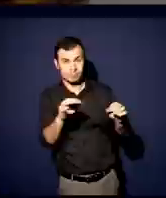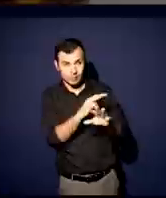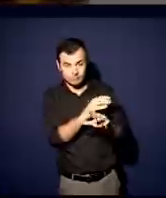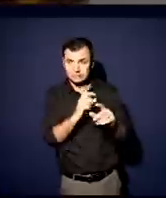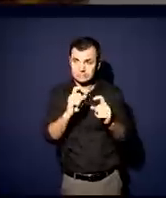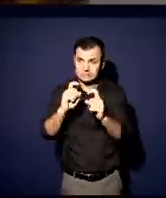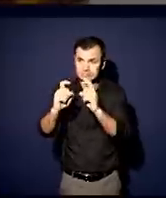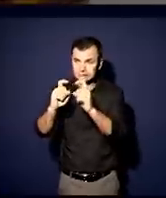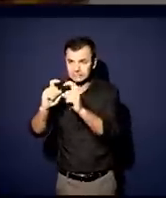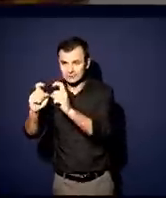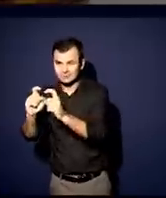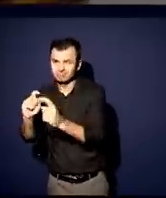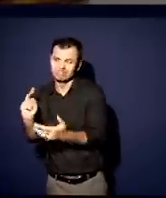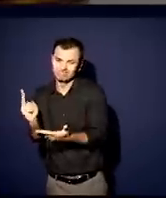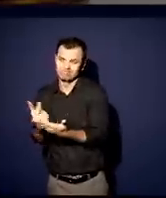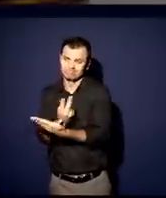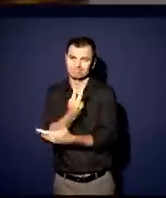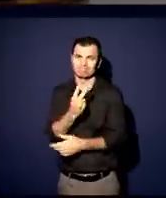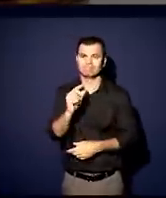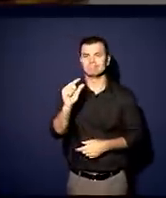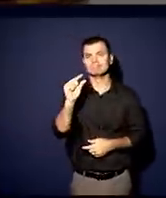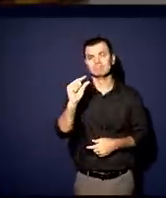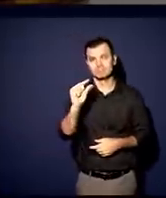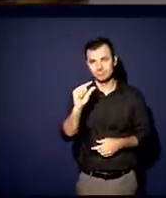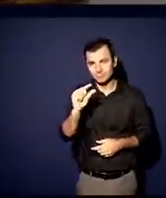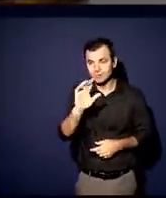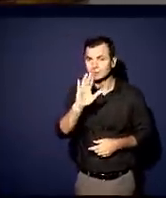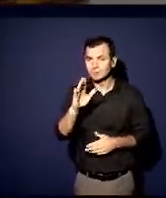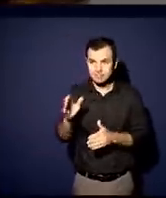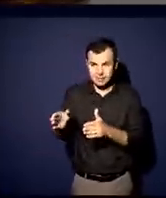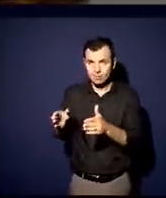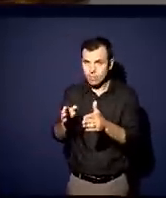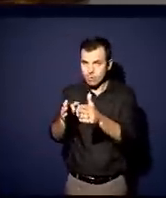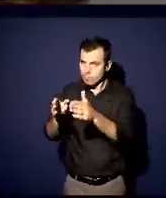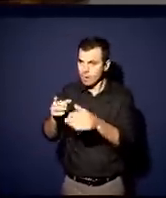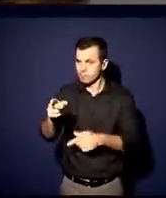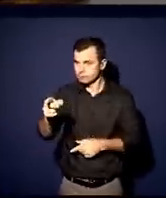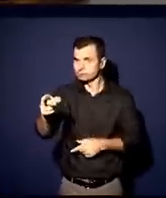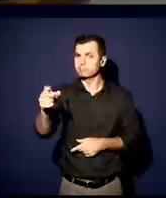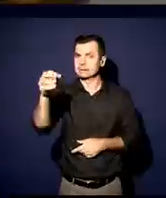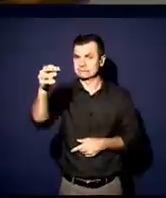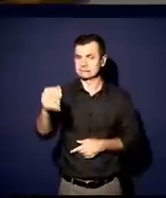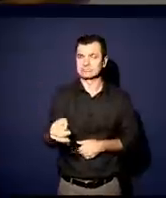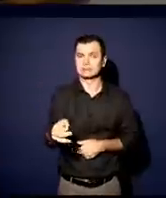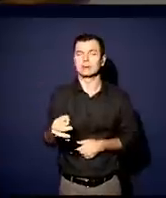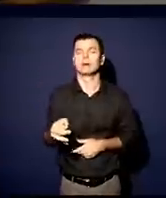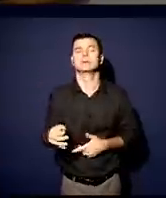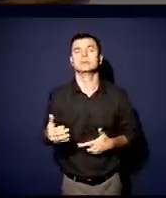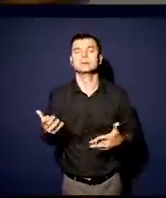A gente errou por um pouquinho, né, o Rogério? Mas a direção está certíssima. Então,